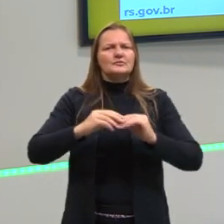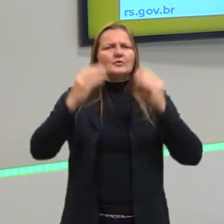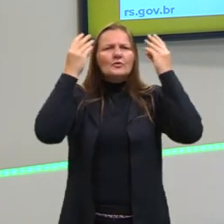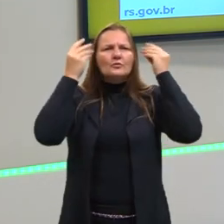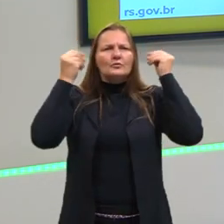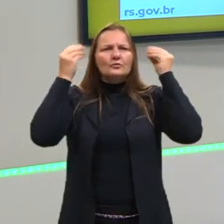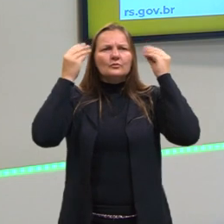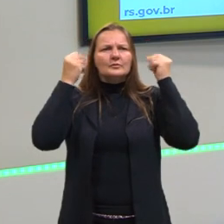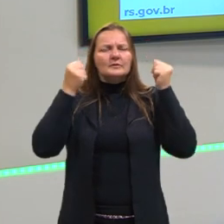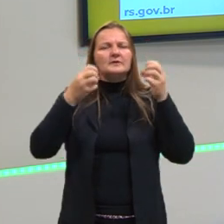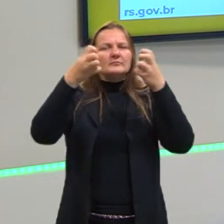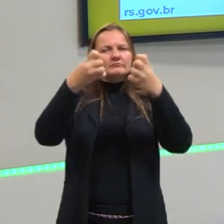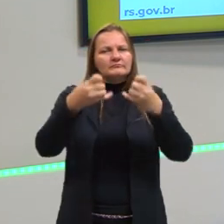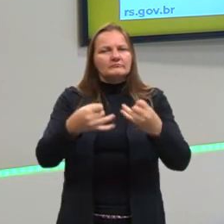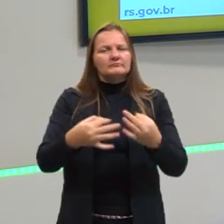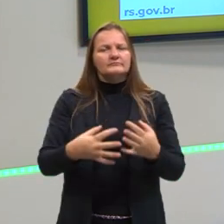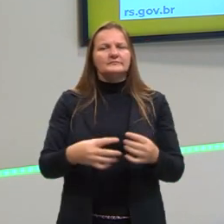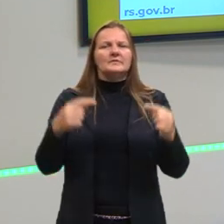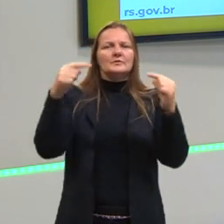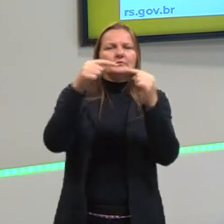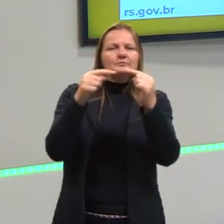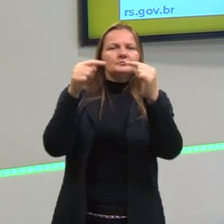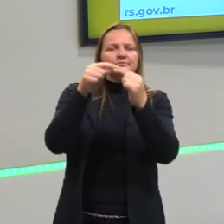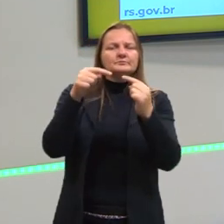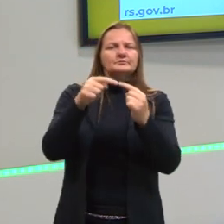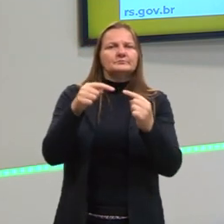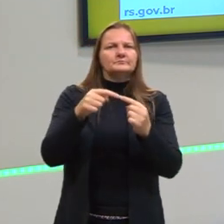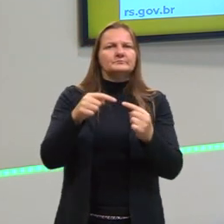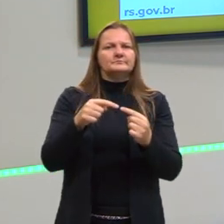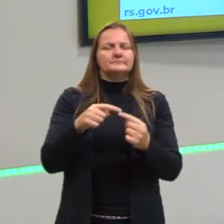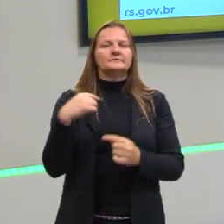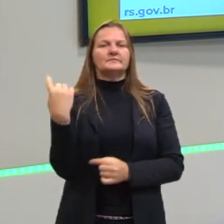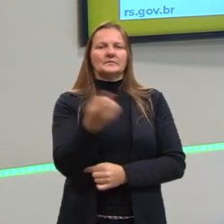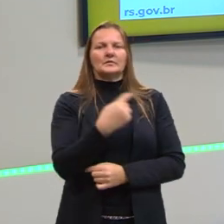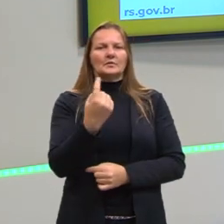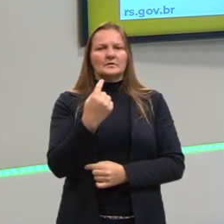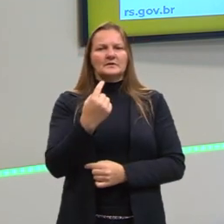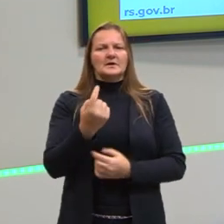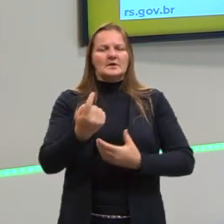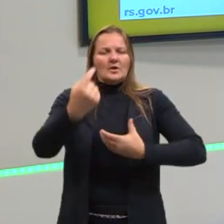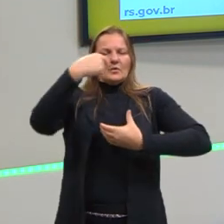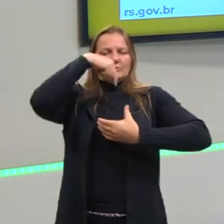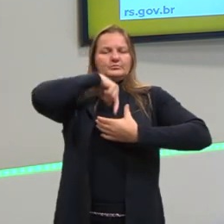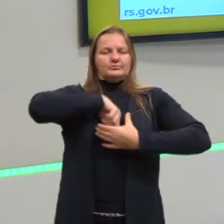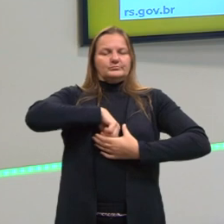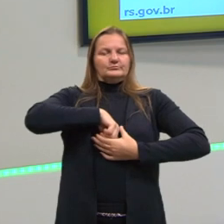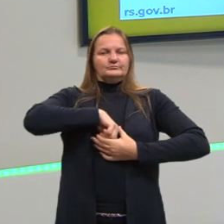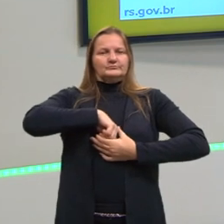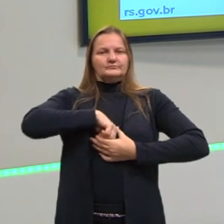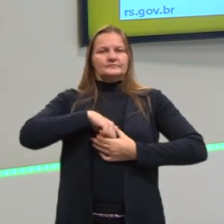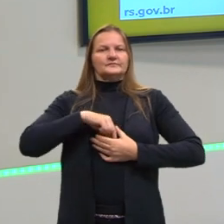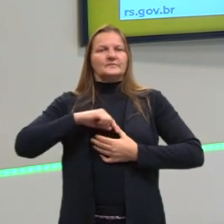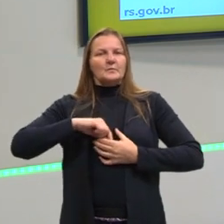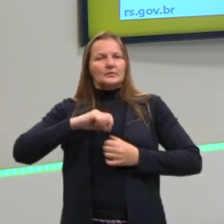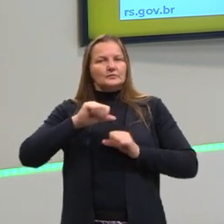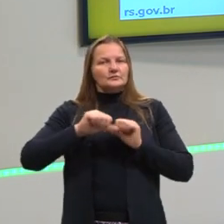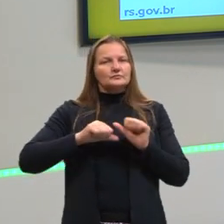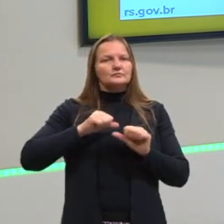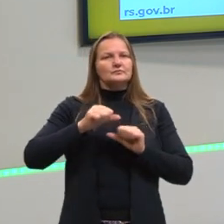explicar isso né vão se tornando objetivas Então essas nossas ideias subjetivas elas vão se tornando